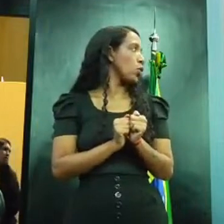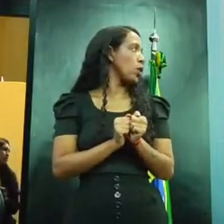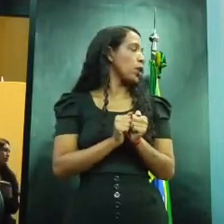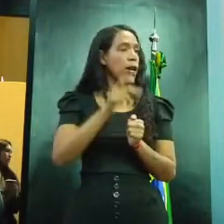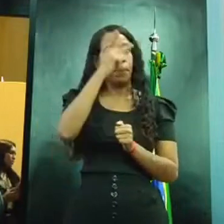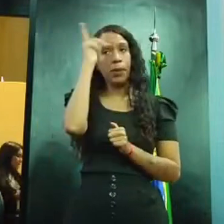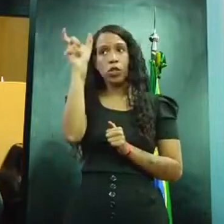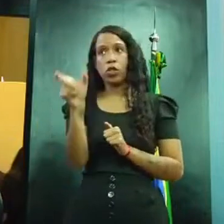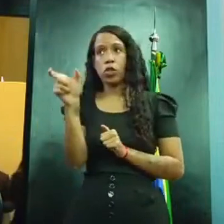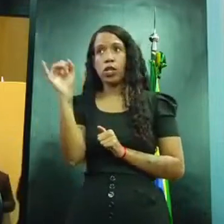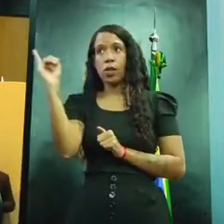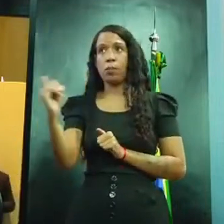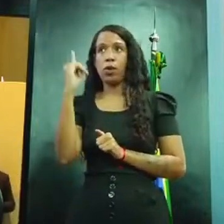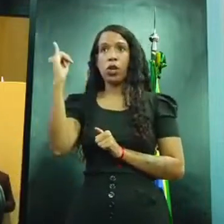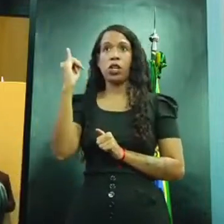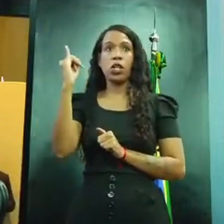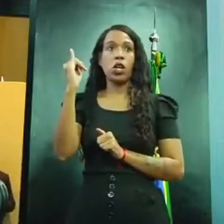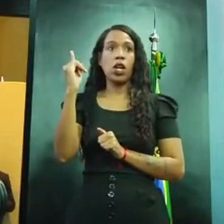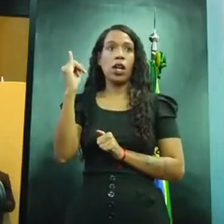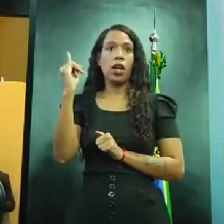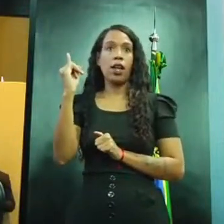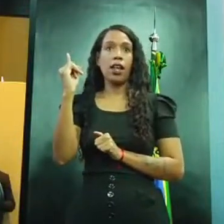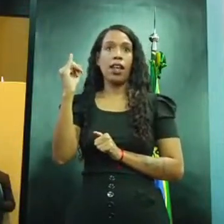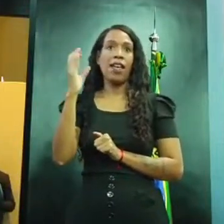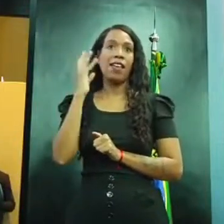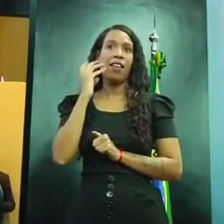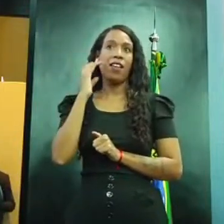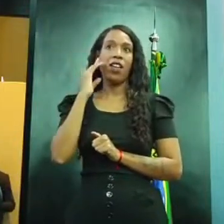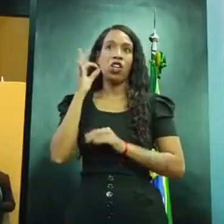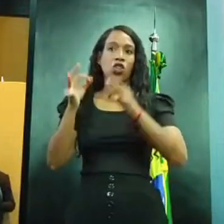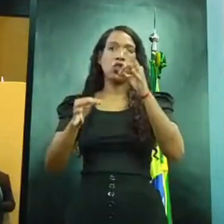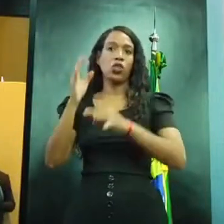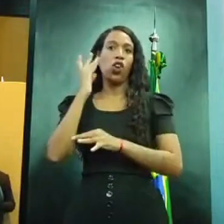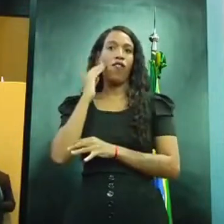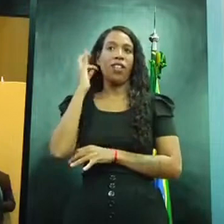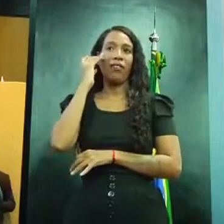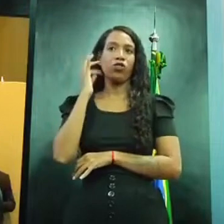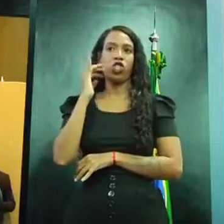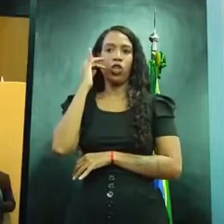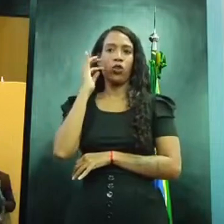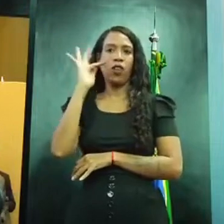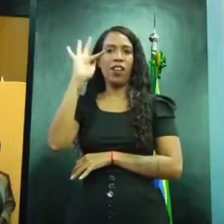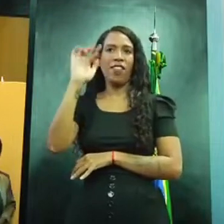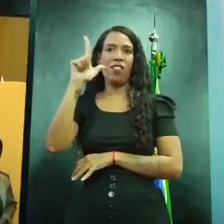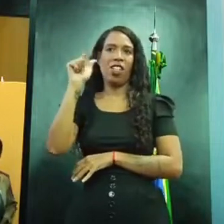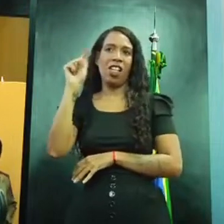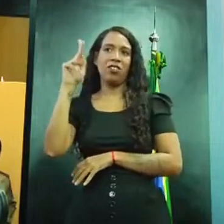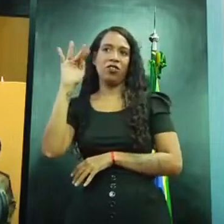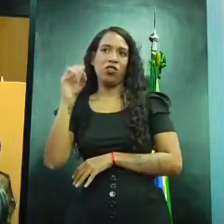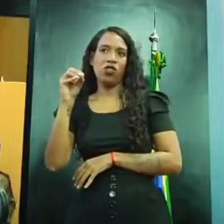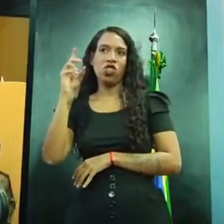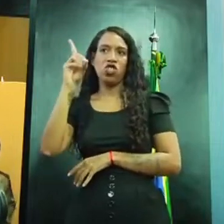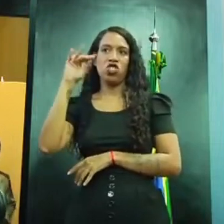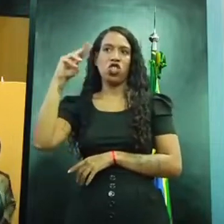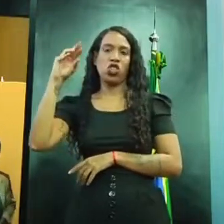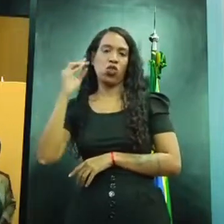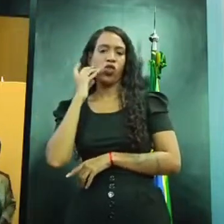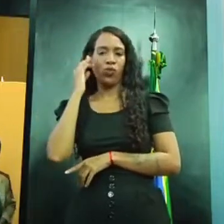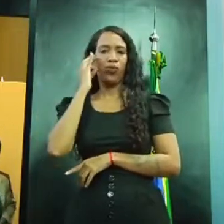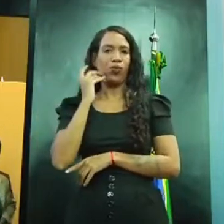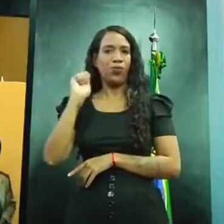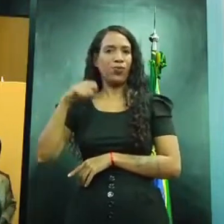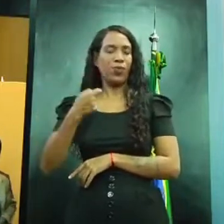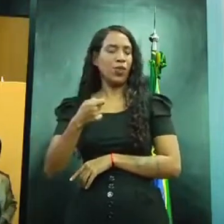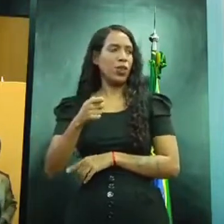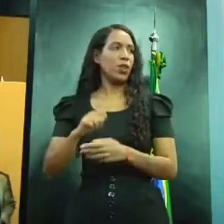essencial ministro Flávio Dino. Sem ele também nada disso seria